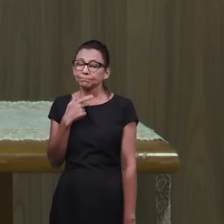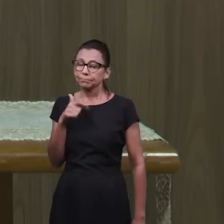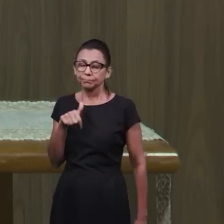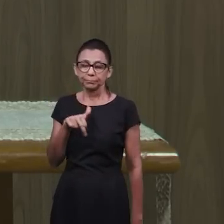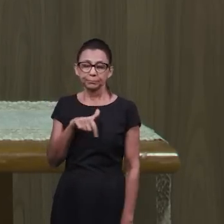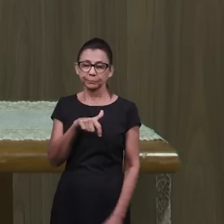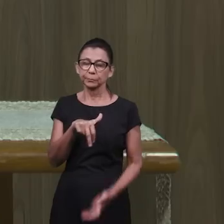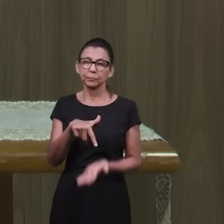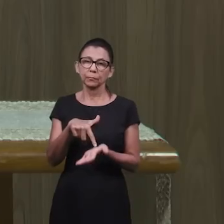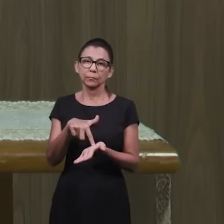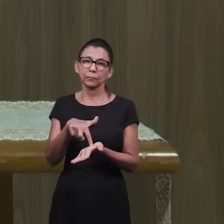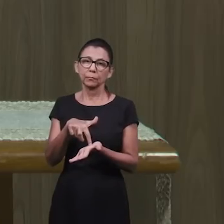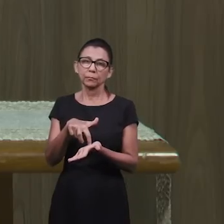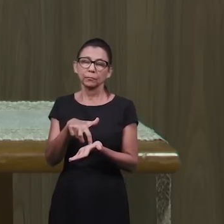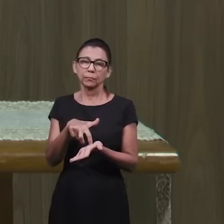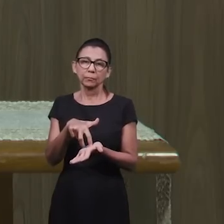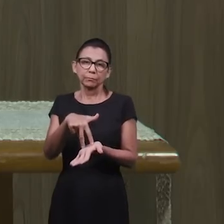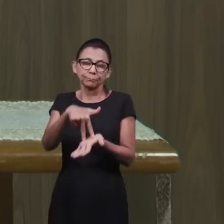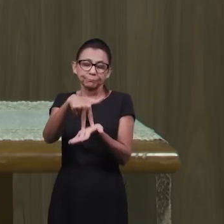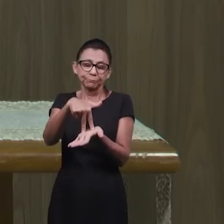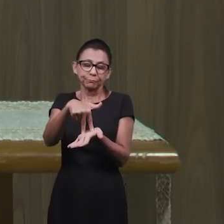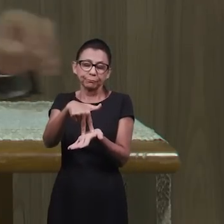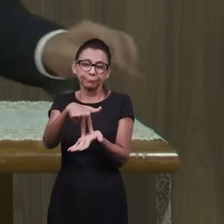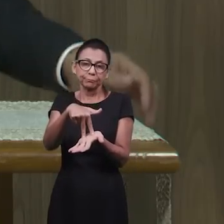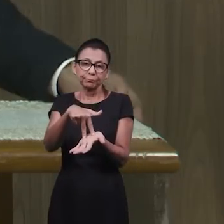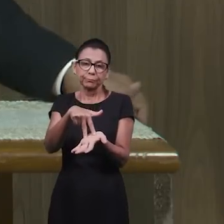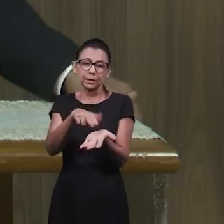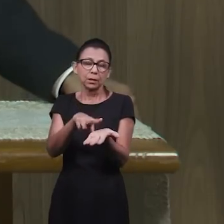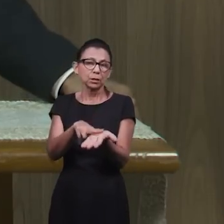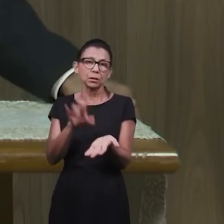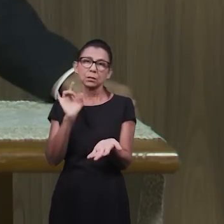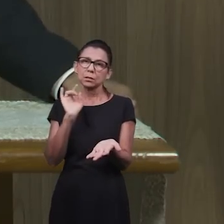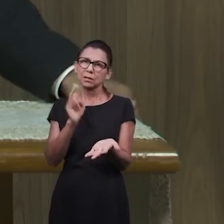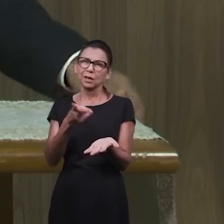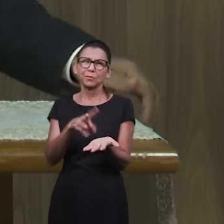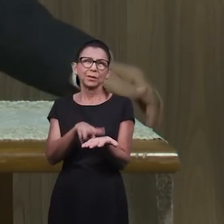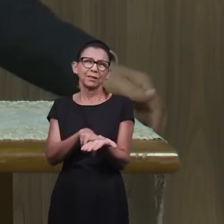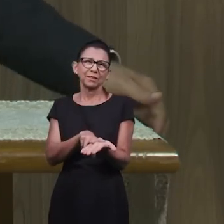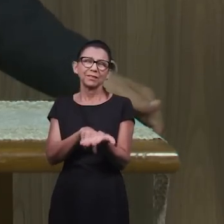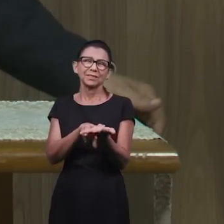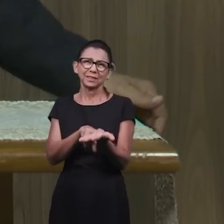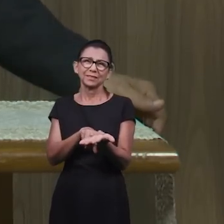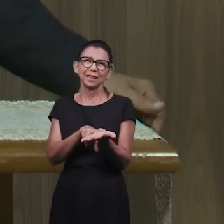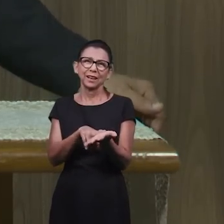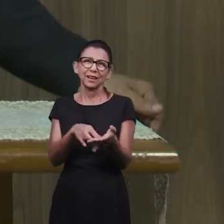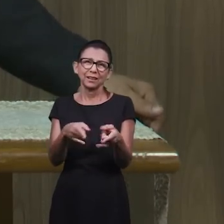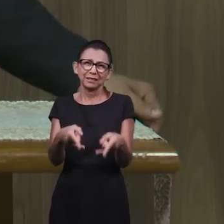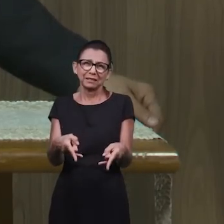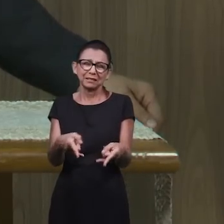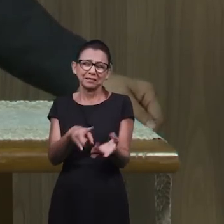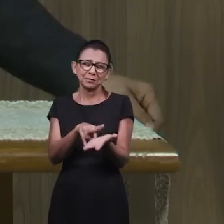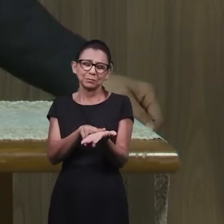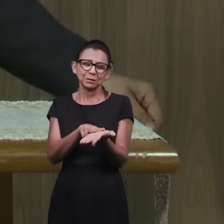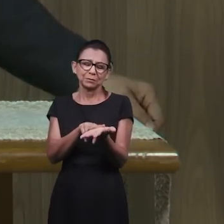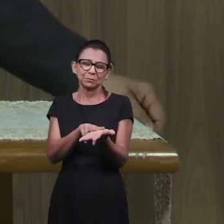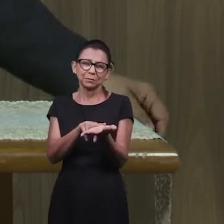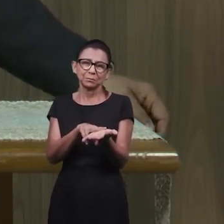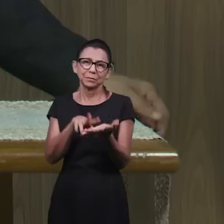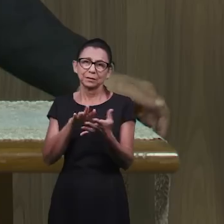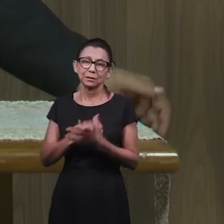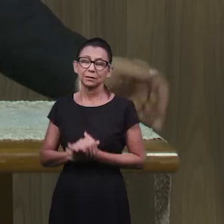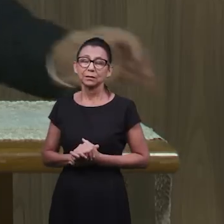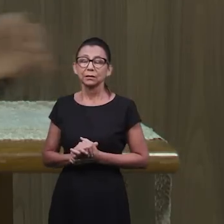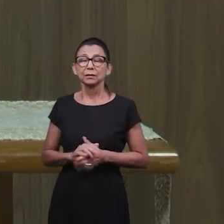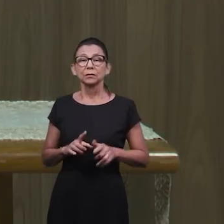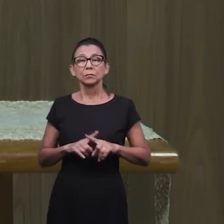não poderia caminhar. Um homem que, se nós olharmos aqui num aspecto, a Bíblia não menciona,